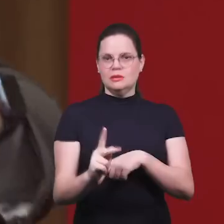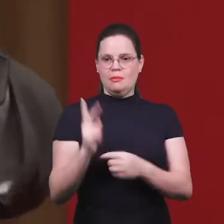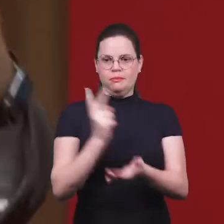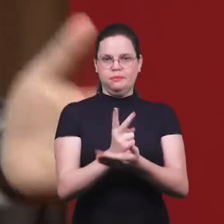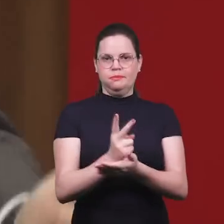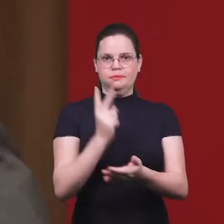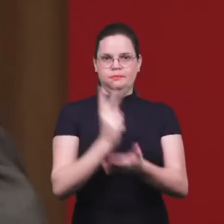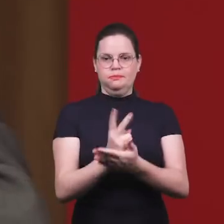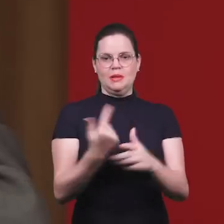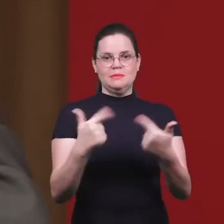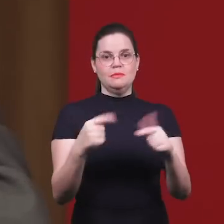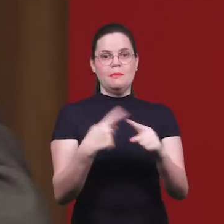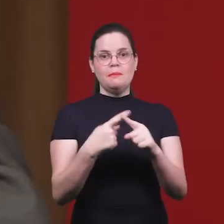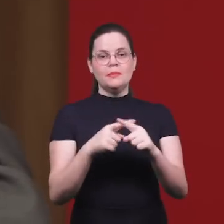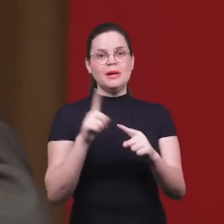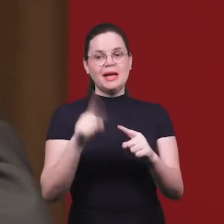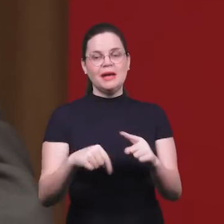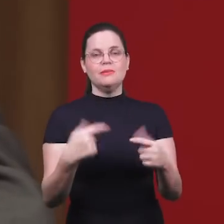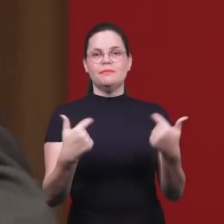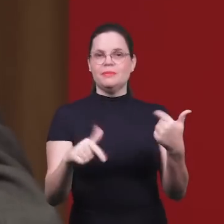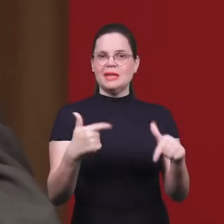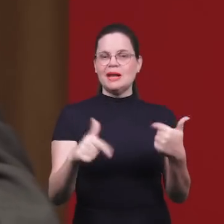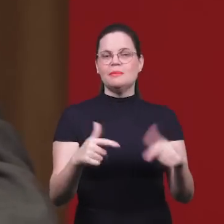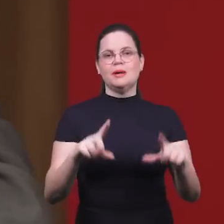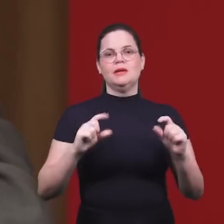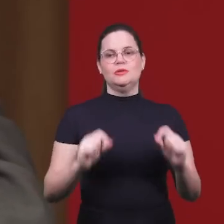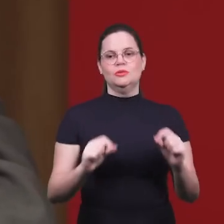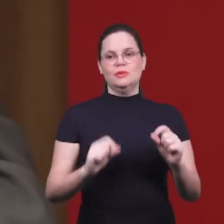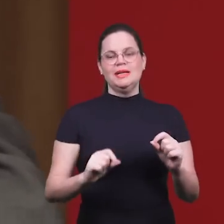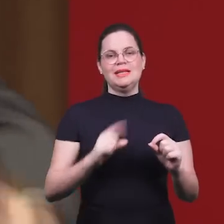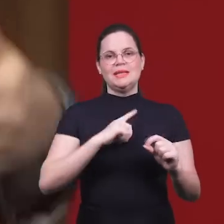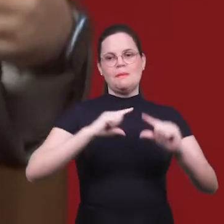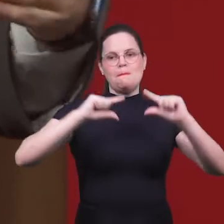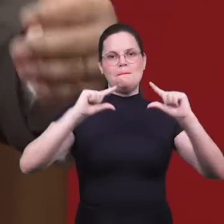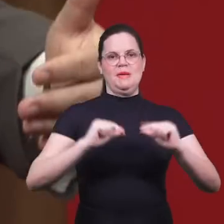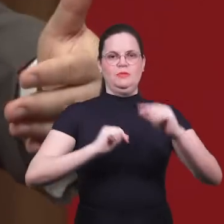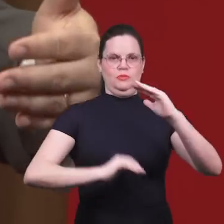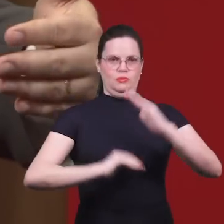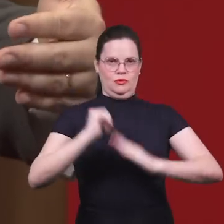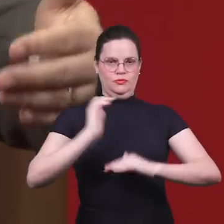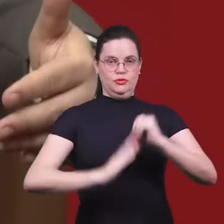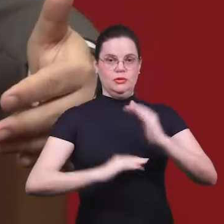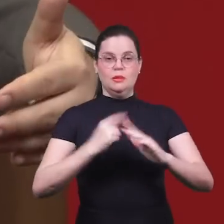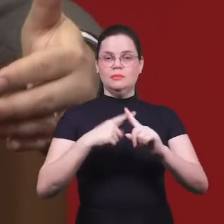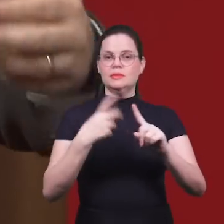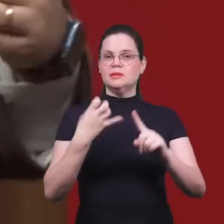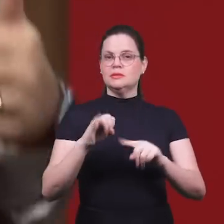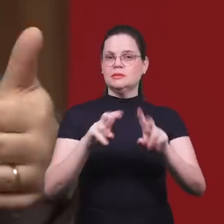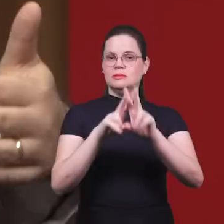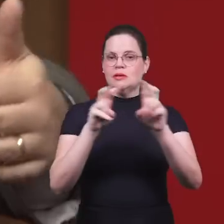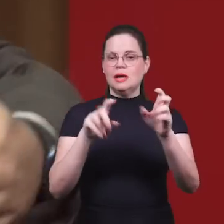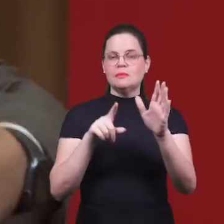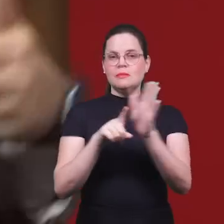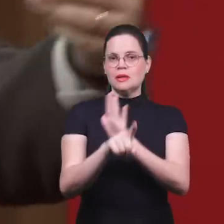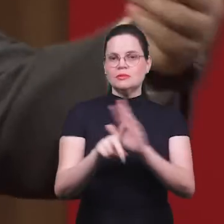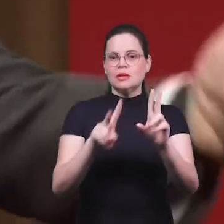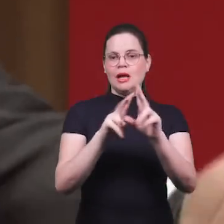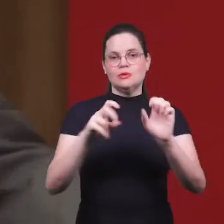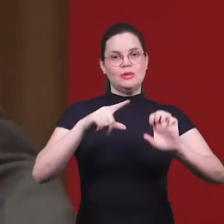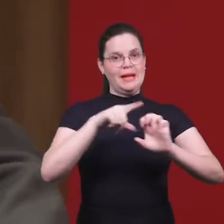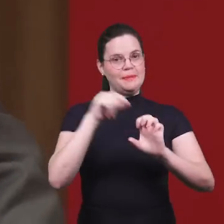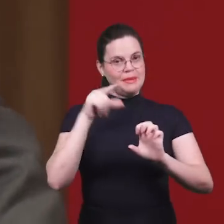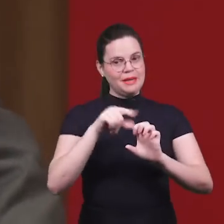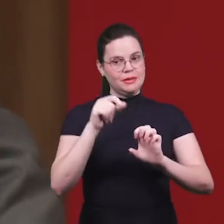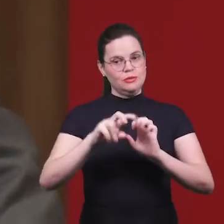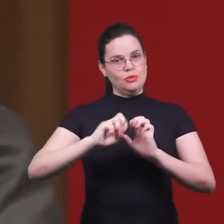empresa por ser um trabalho que está até menos disputado. Mas quando você pergunta a respeito do autônomo, do